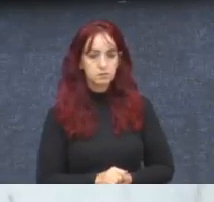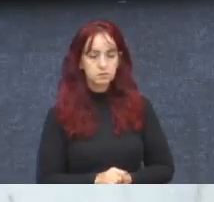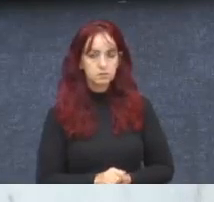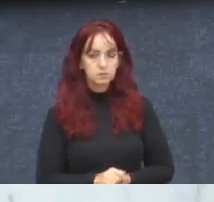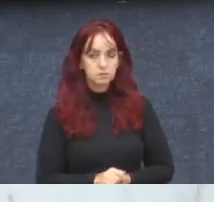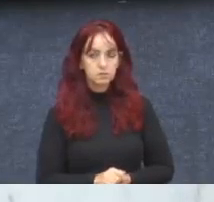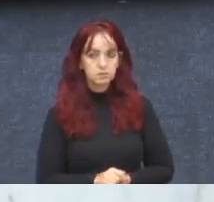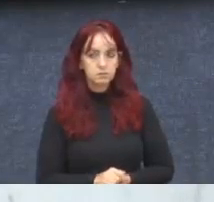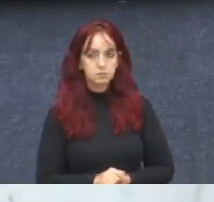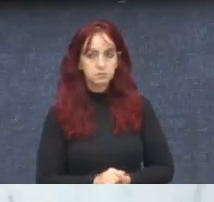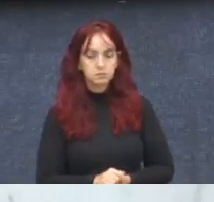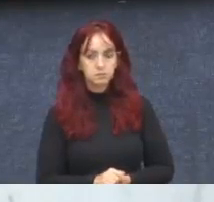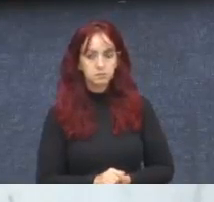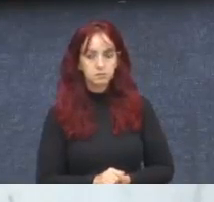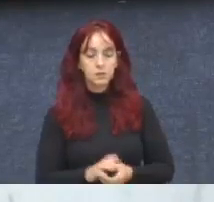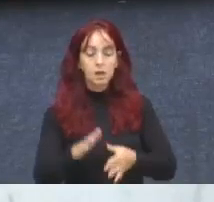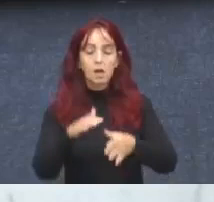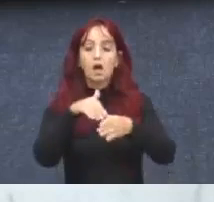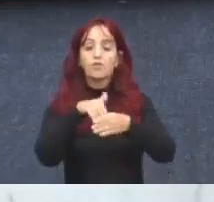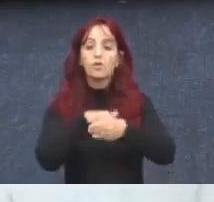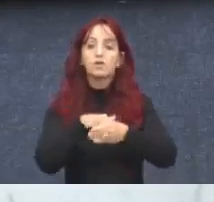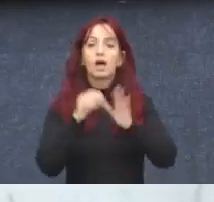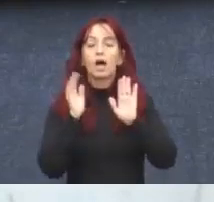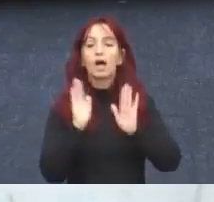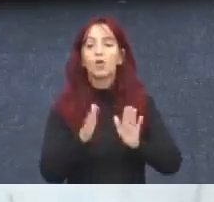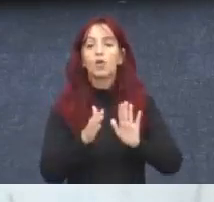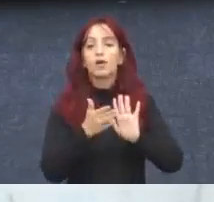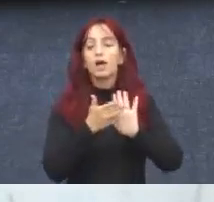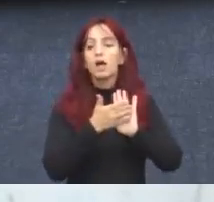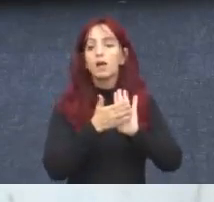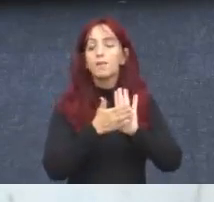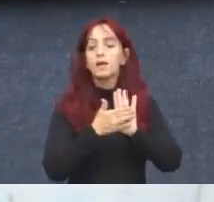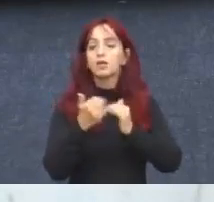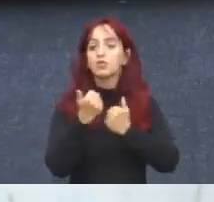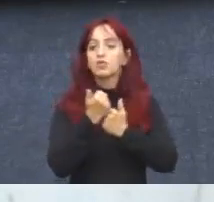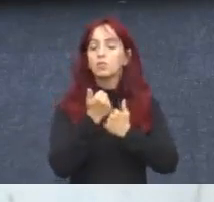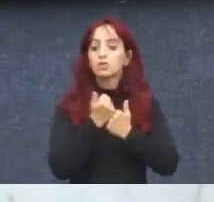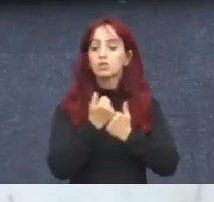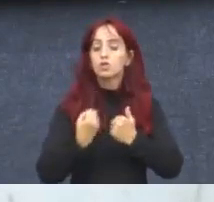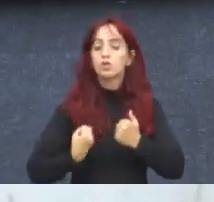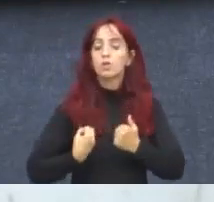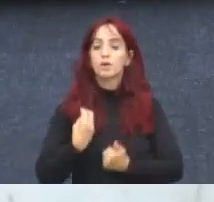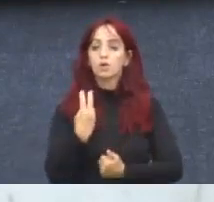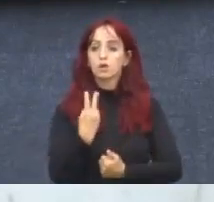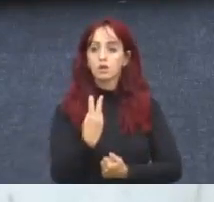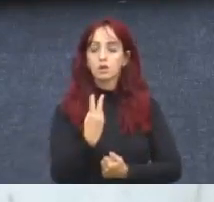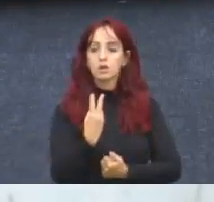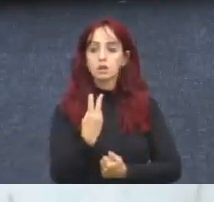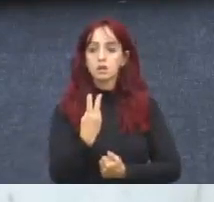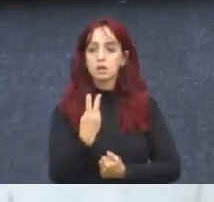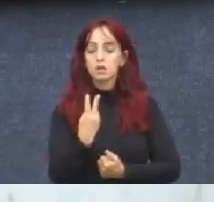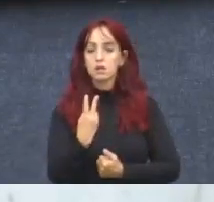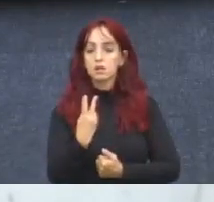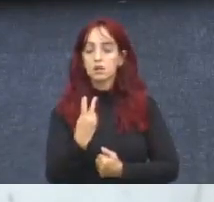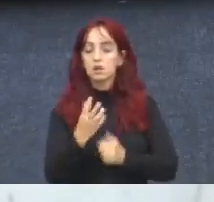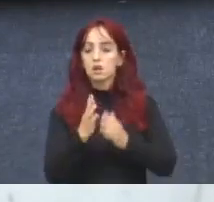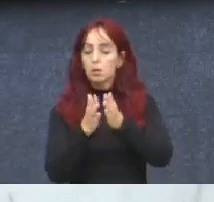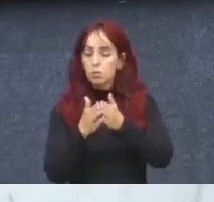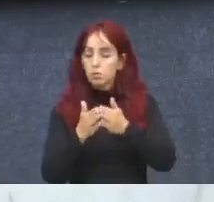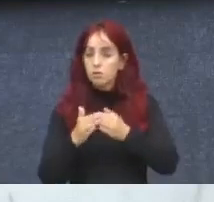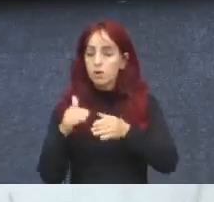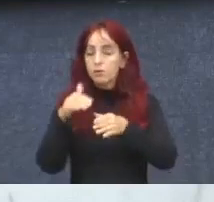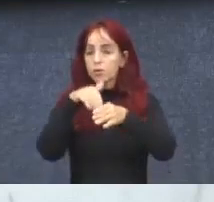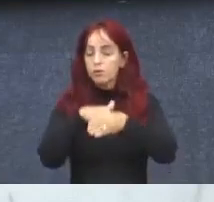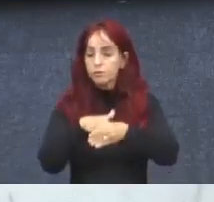Nós vamos votar agora a emenda substitutiva número 2. Queira marcar o voto, por gentileza.